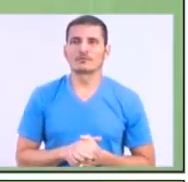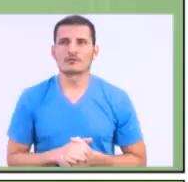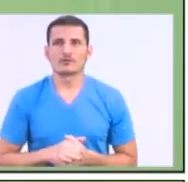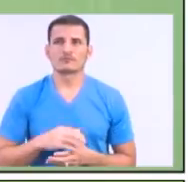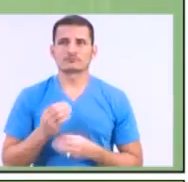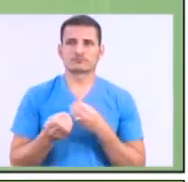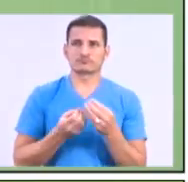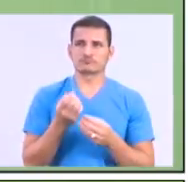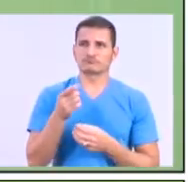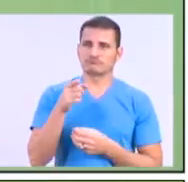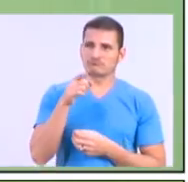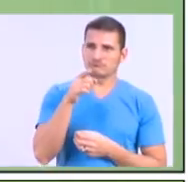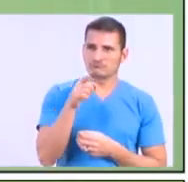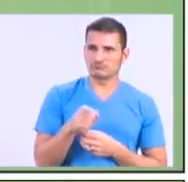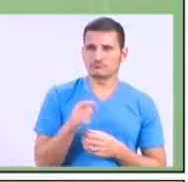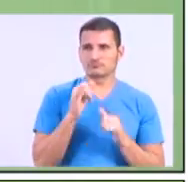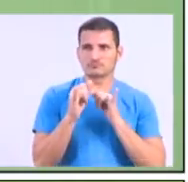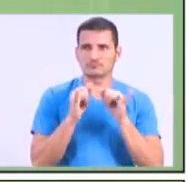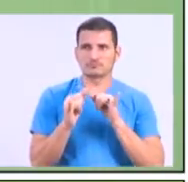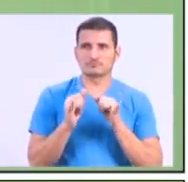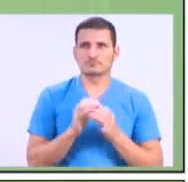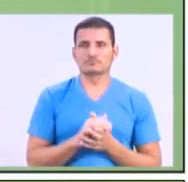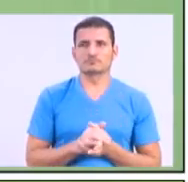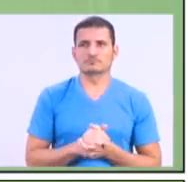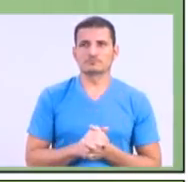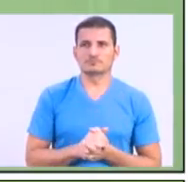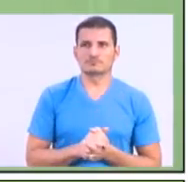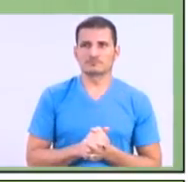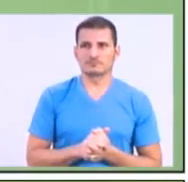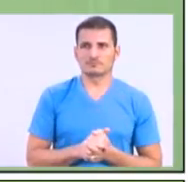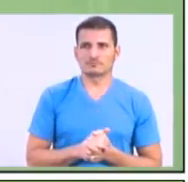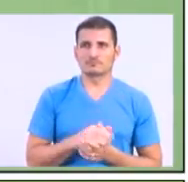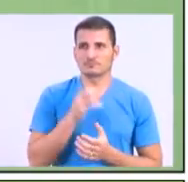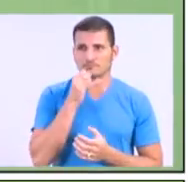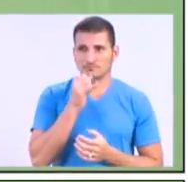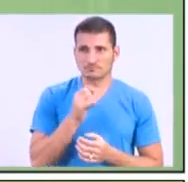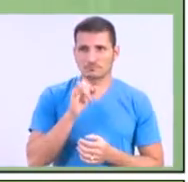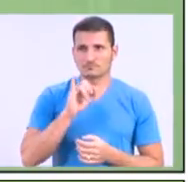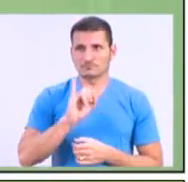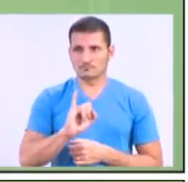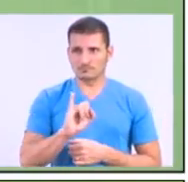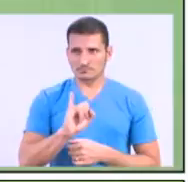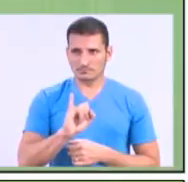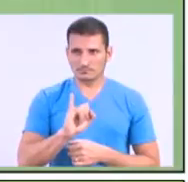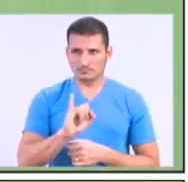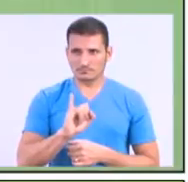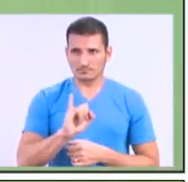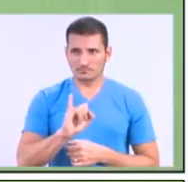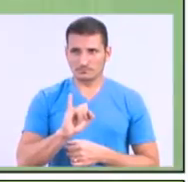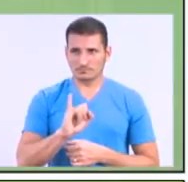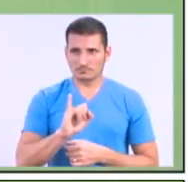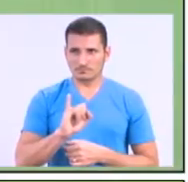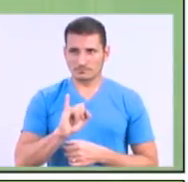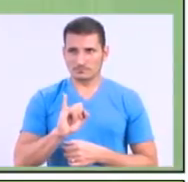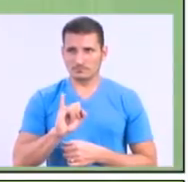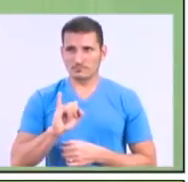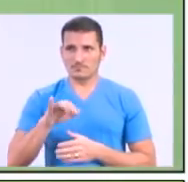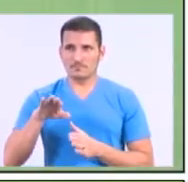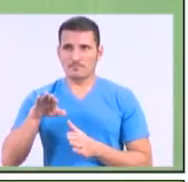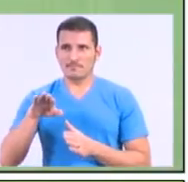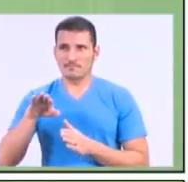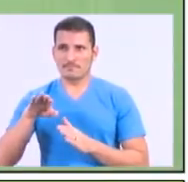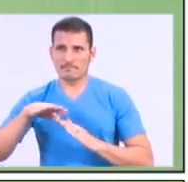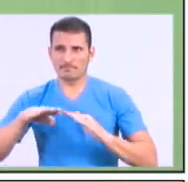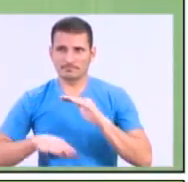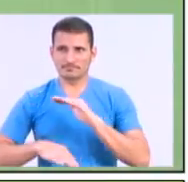essas informações. Ou seja, enquanto i, né, a variável i, que é 0, for menor do que f, o que vai